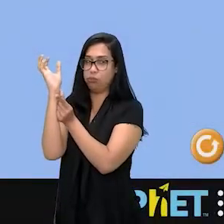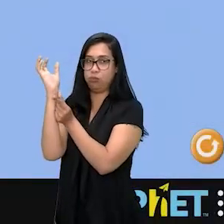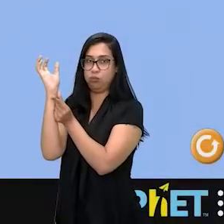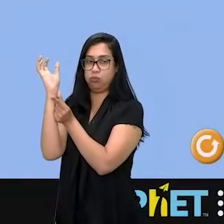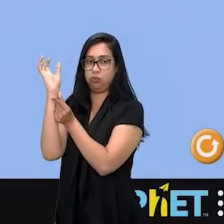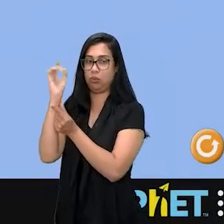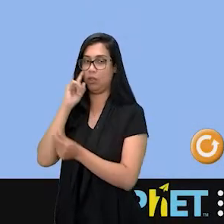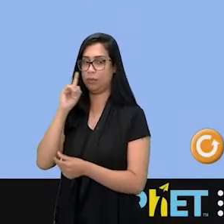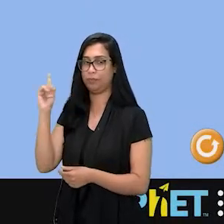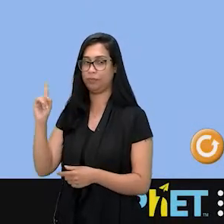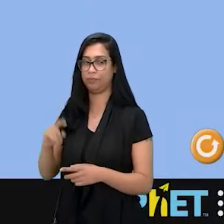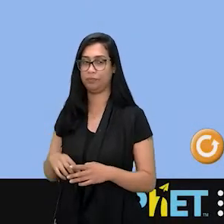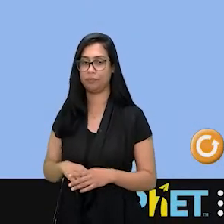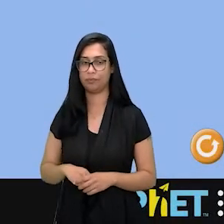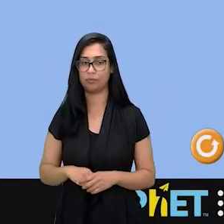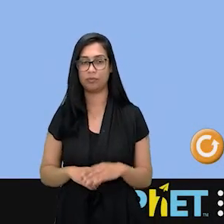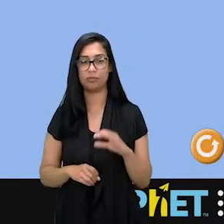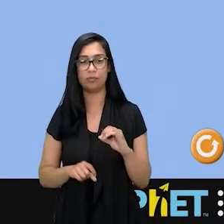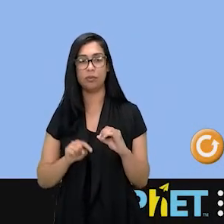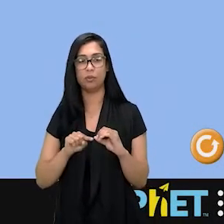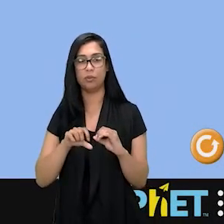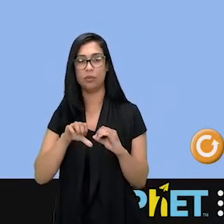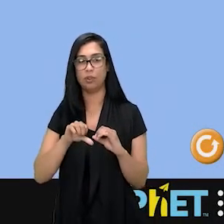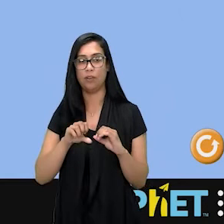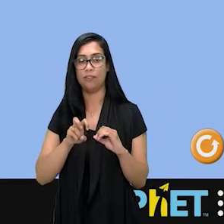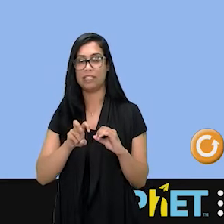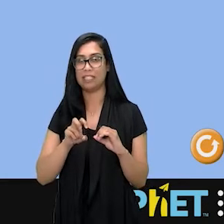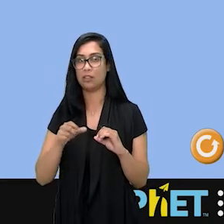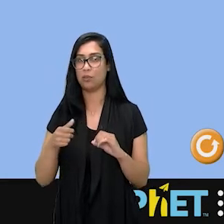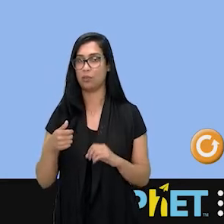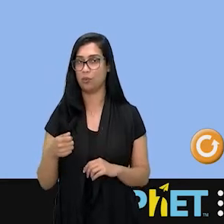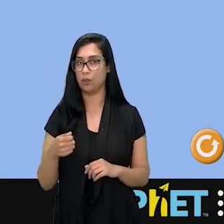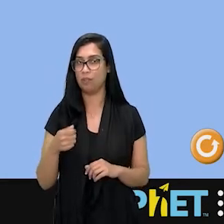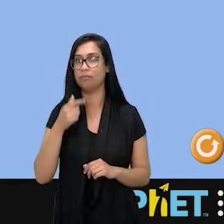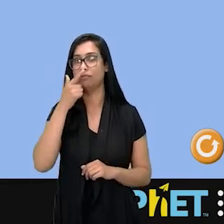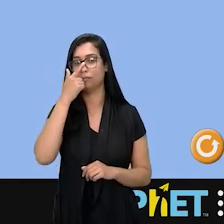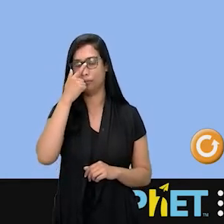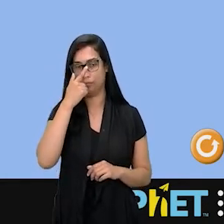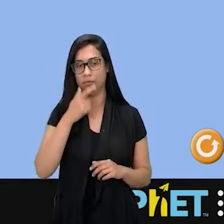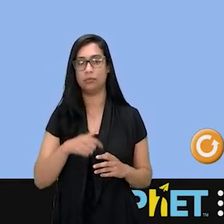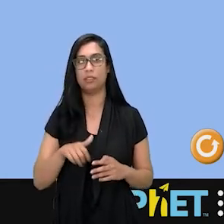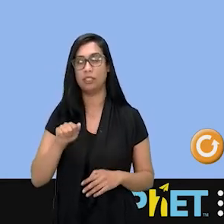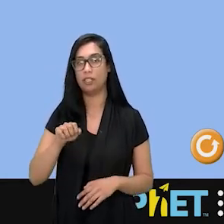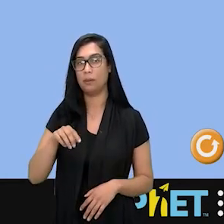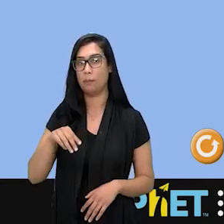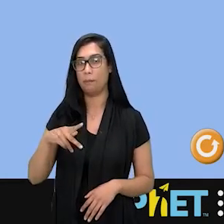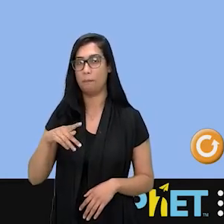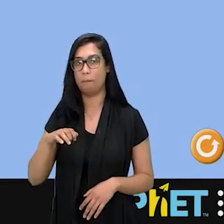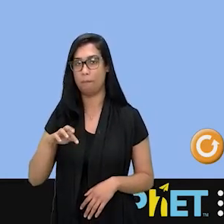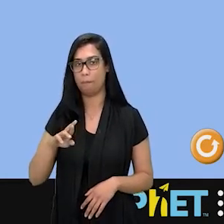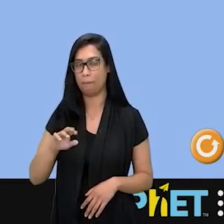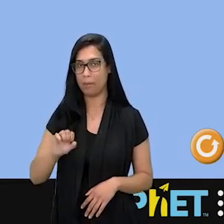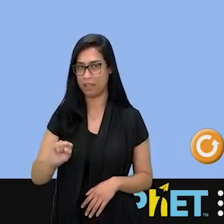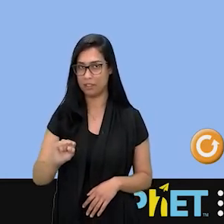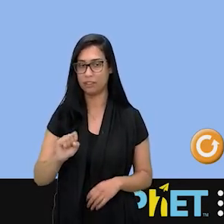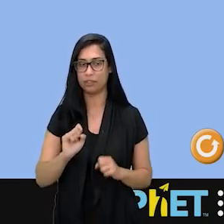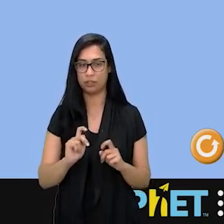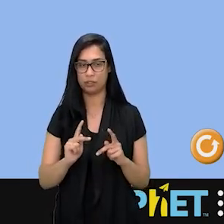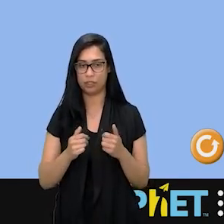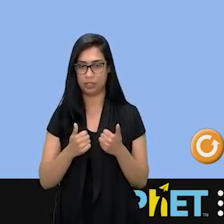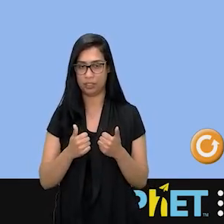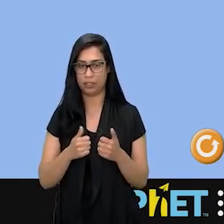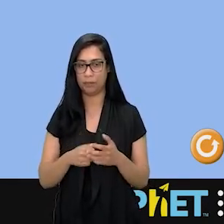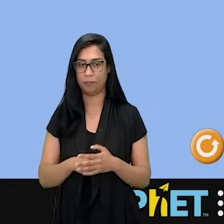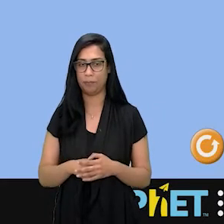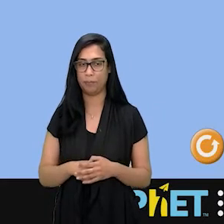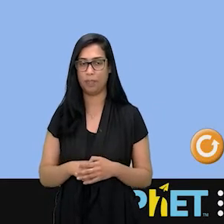ó. Isso, não sei se vocês estão enxergando, mas está 0,95 amperes. Se você colocar esse